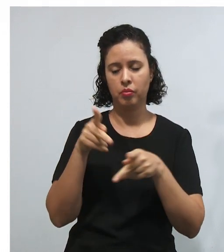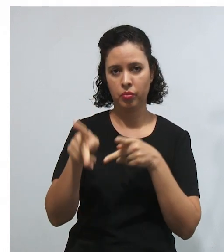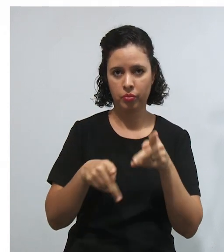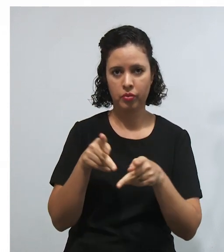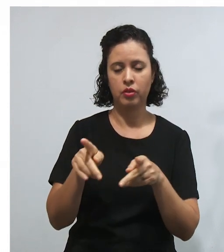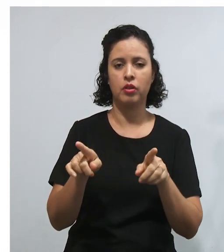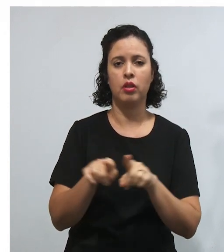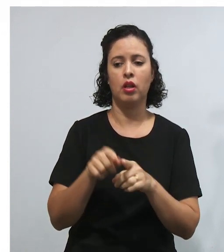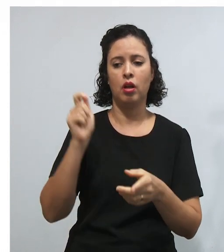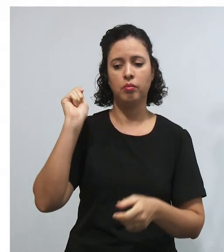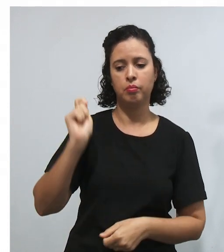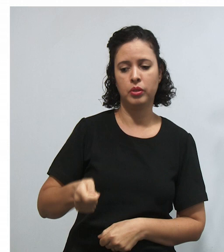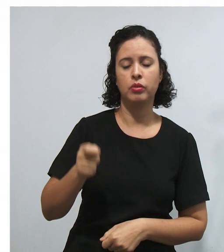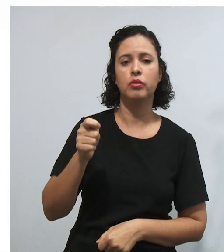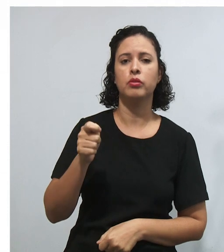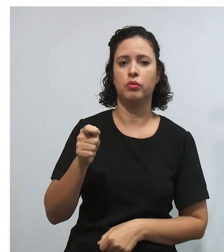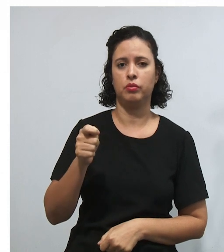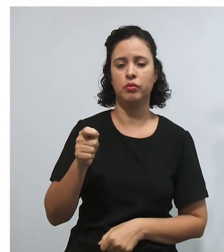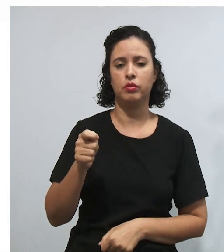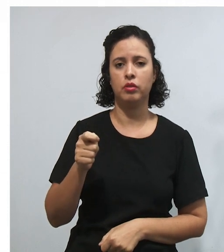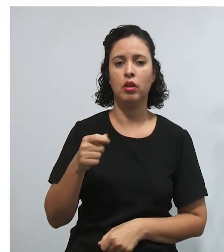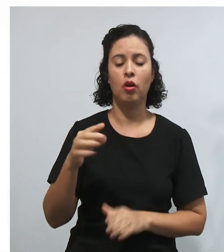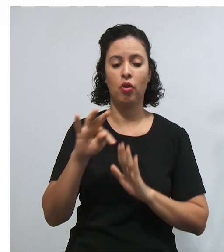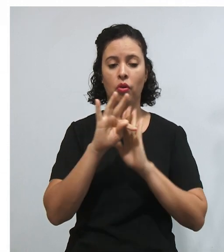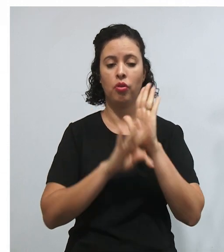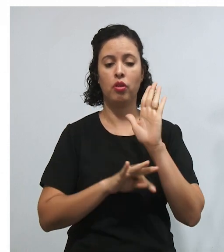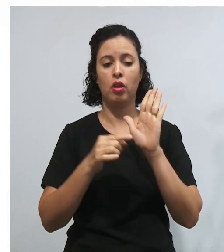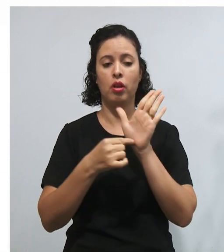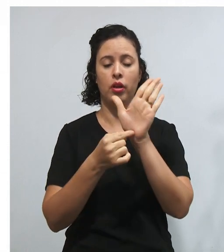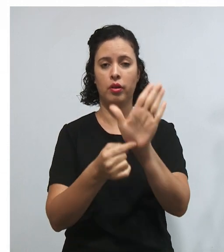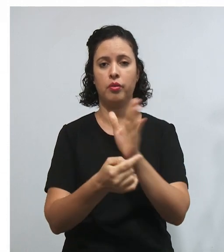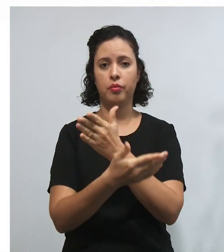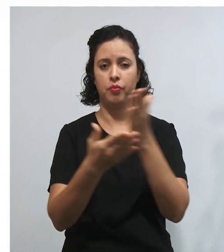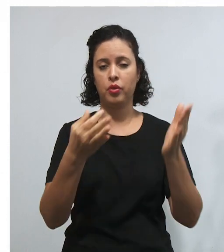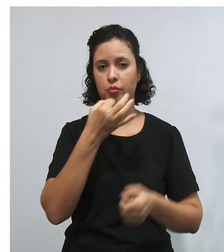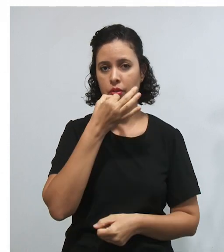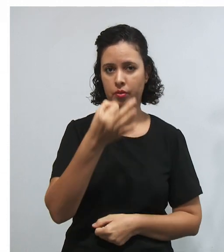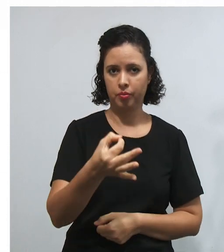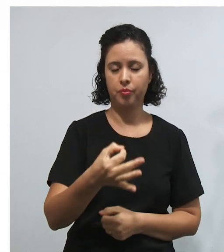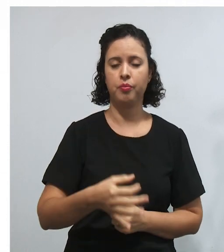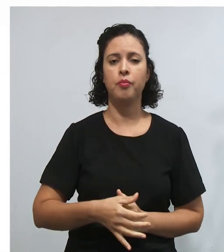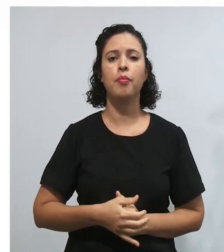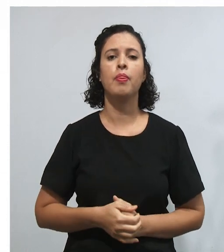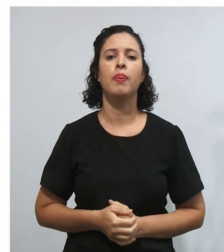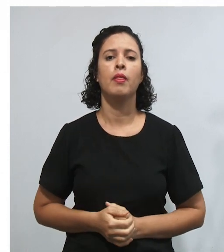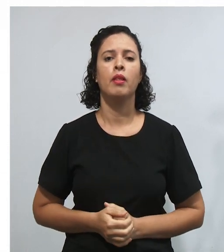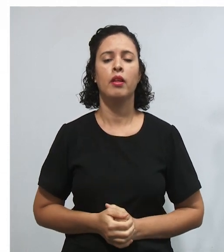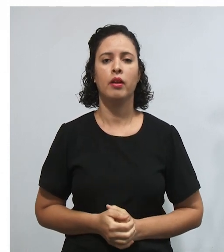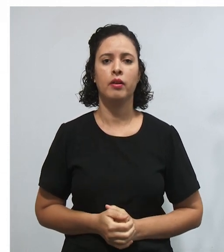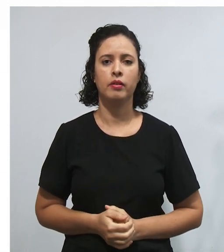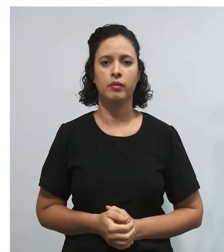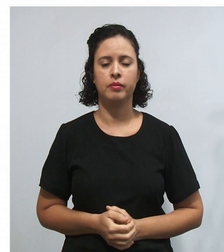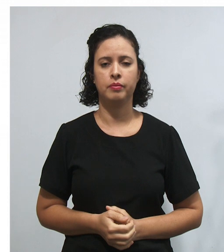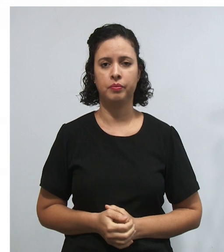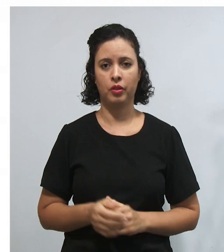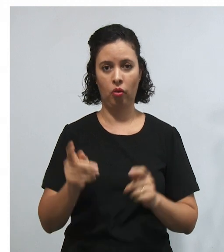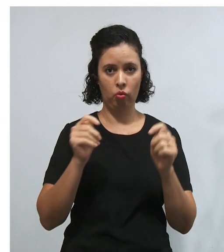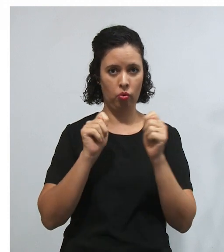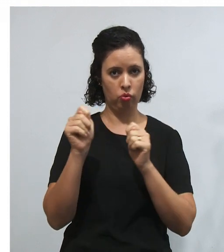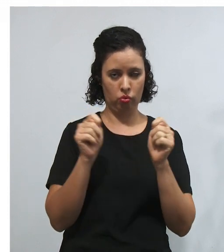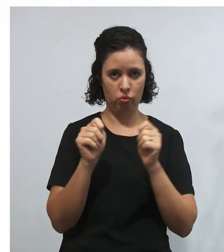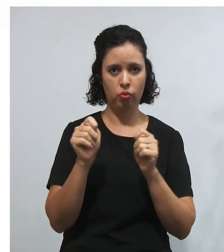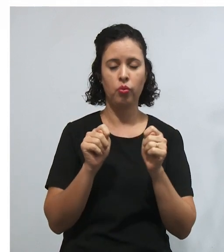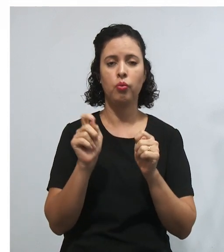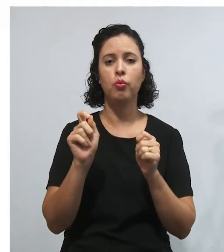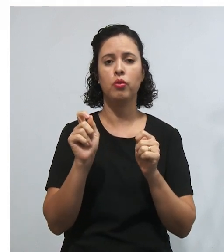contas. Olha só, o texto aqui que nós trouxemos para comentar. A finalidade do controle, vamos